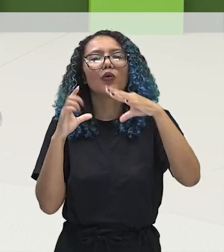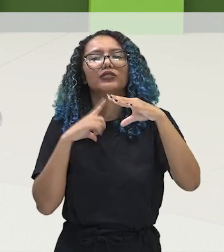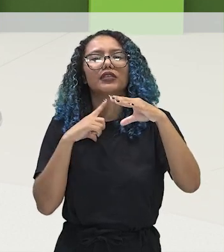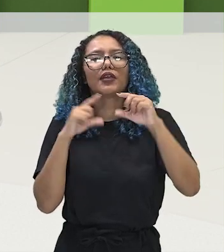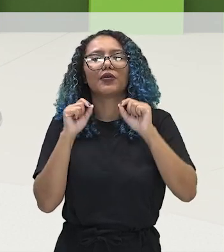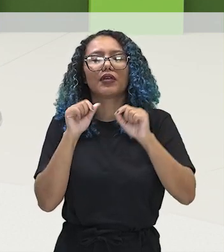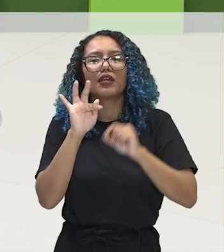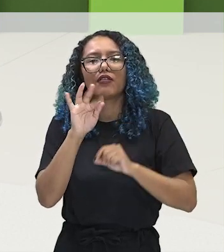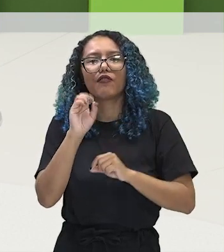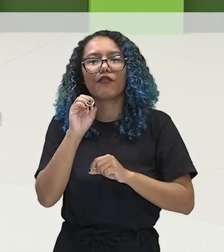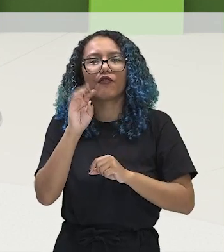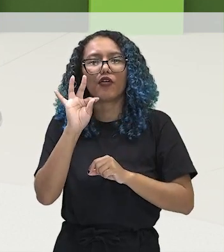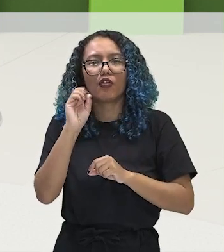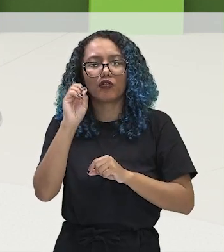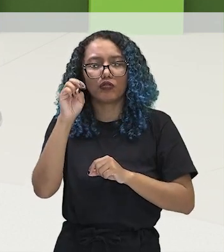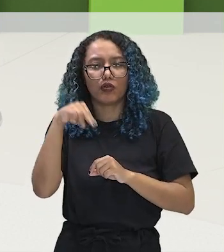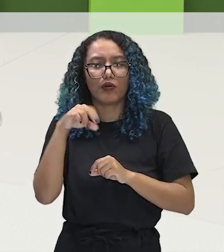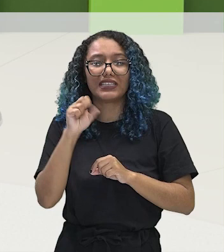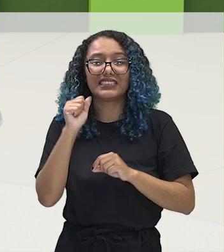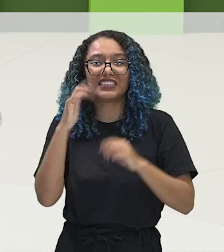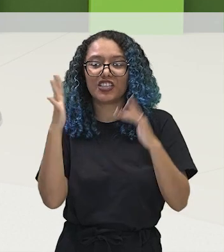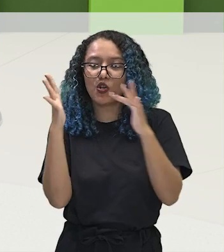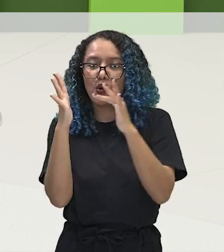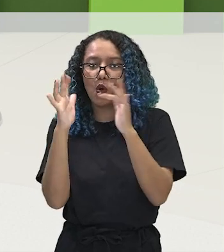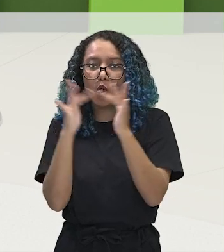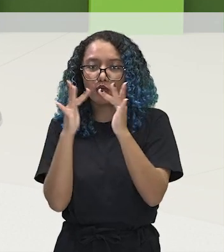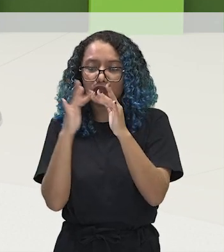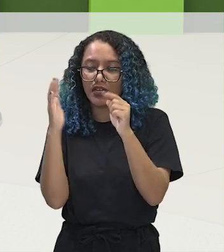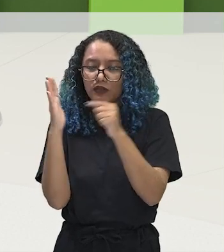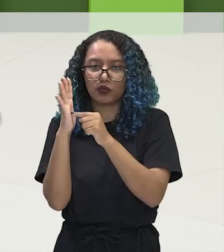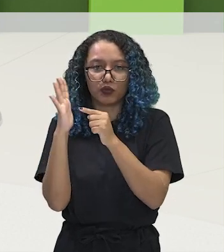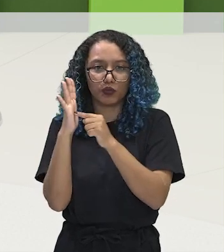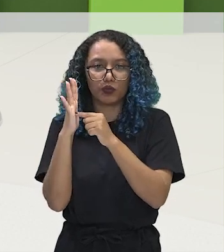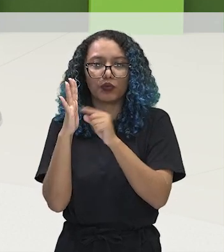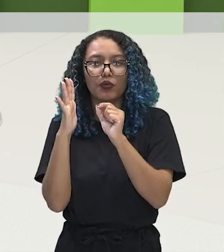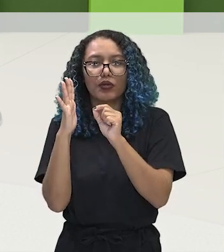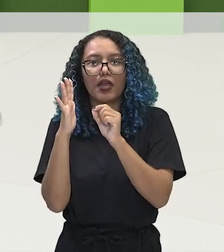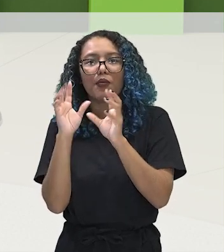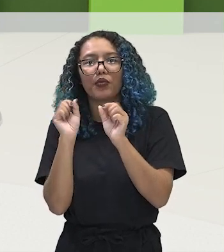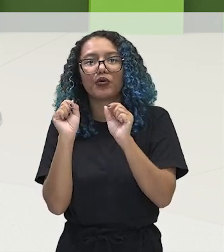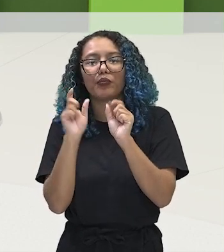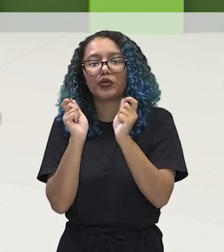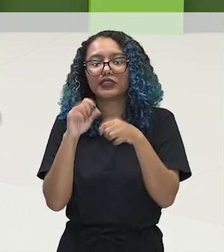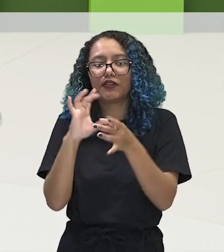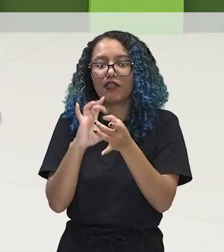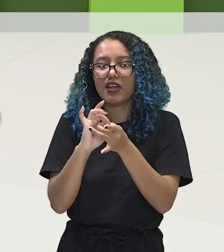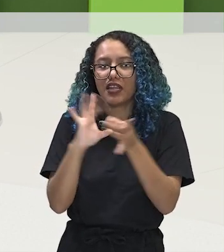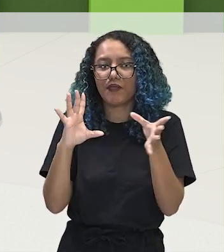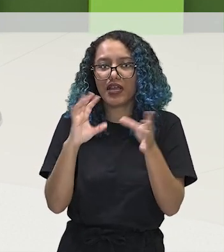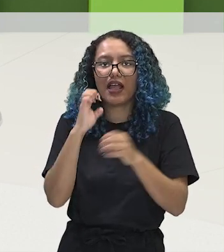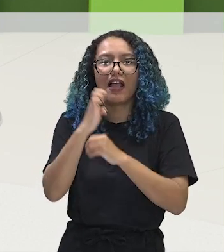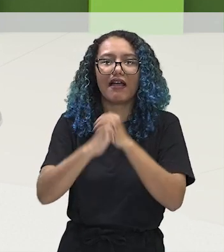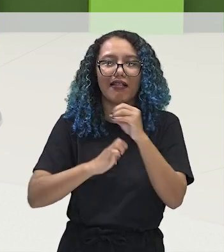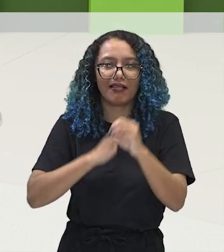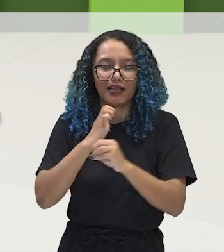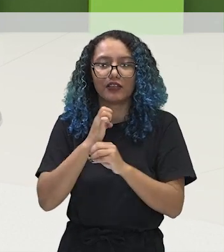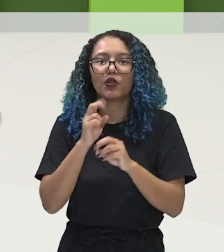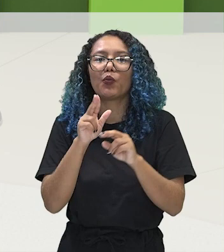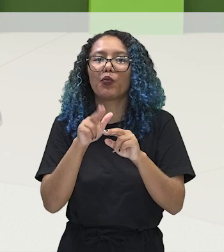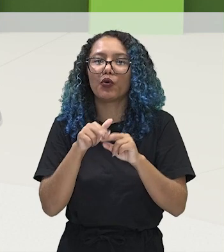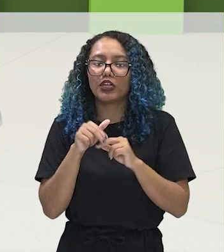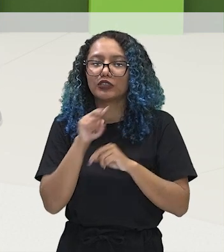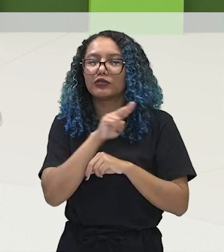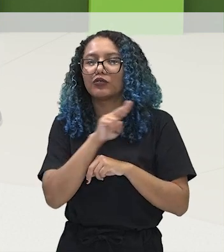ao colidir na placa, arranca elétrons. Por isso, o nome desse efeito chama-se